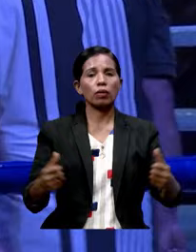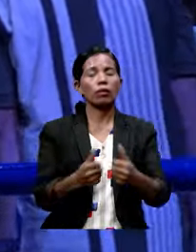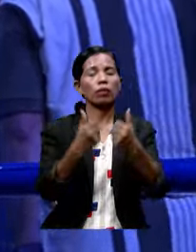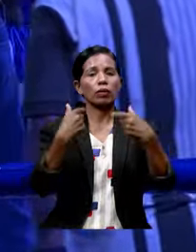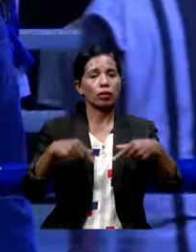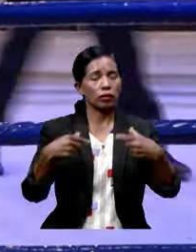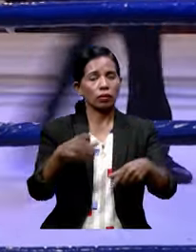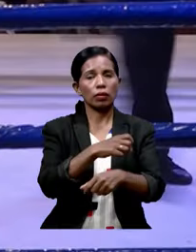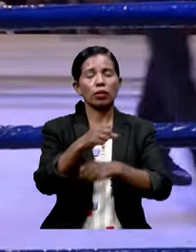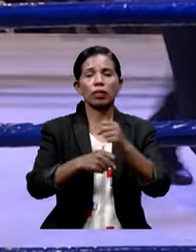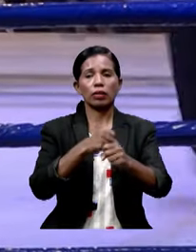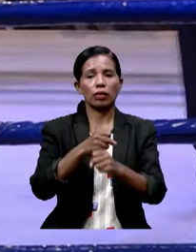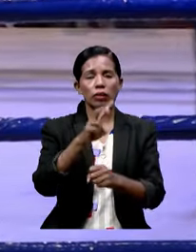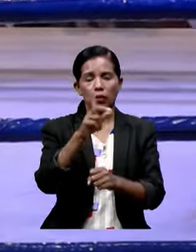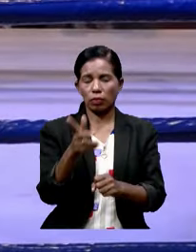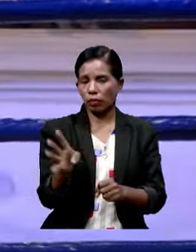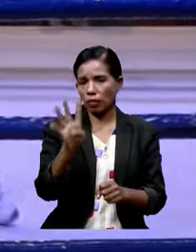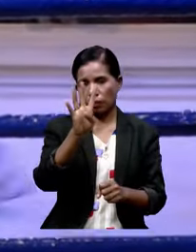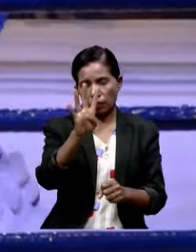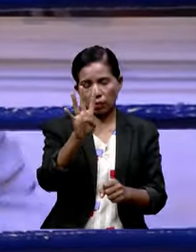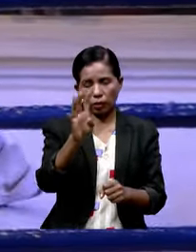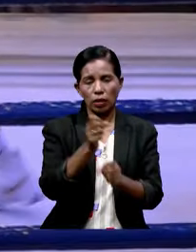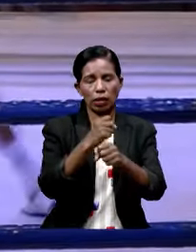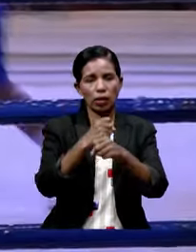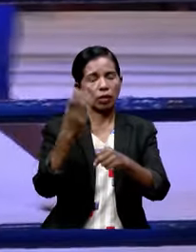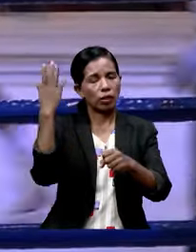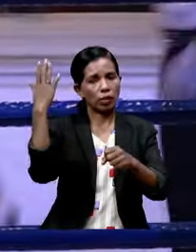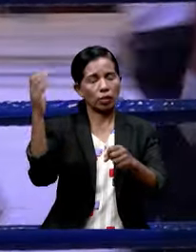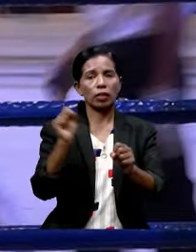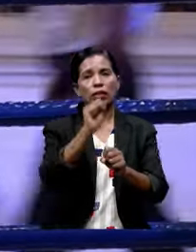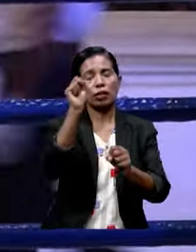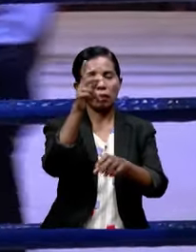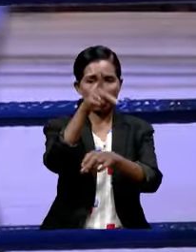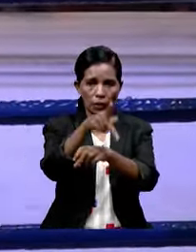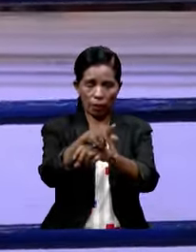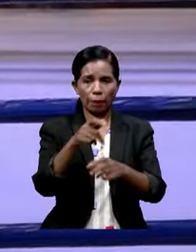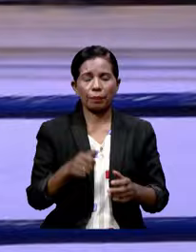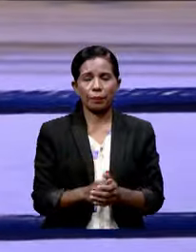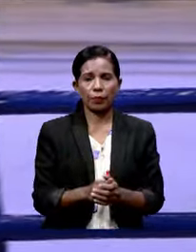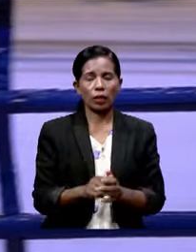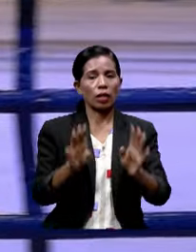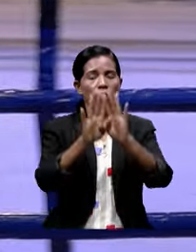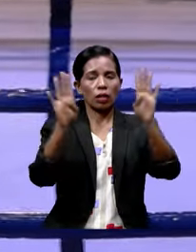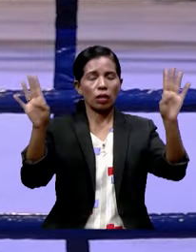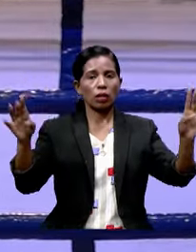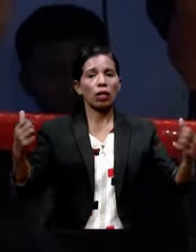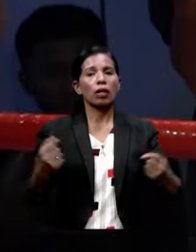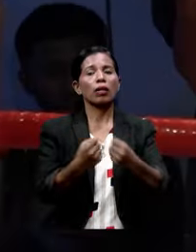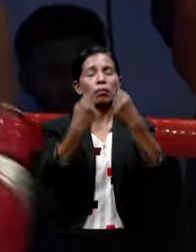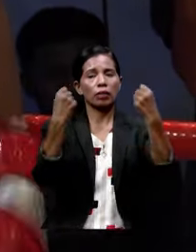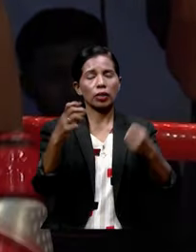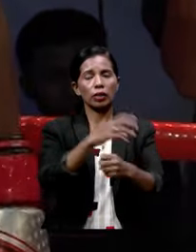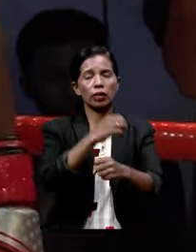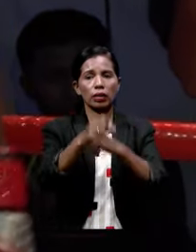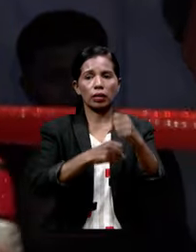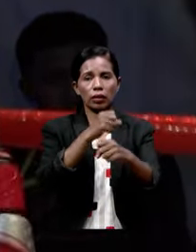na Rio Rua de Senhat, na Behalau e a Zenazio Dili e a Sábado Kalan. A fim da abertura da boxe de Fight Battle, na